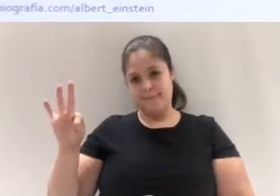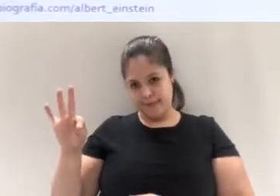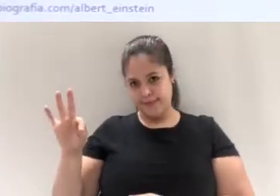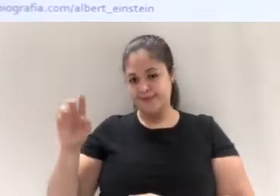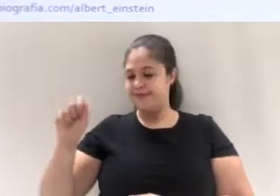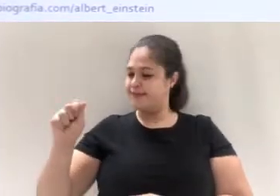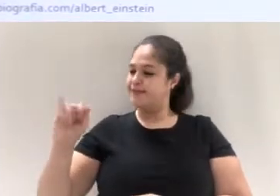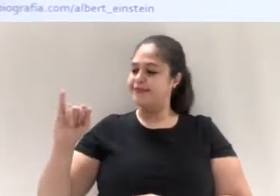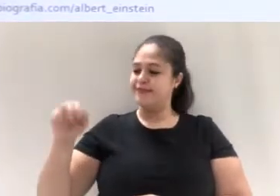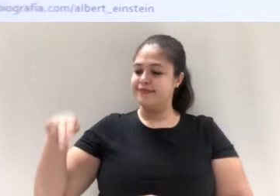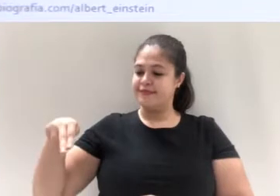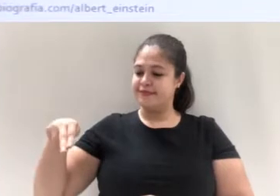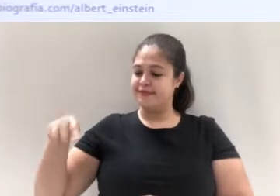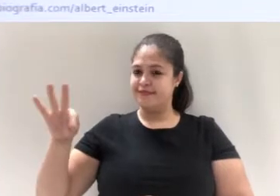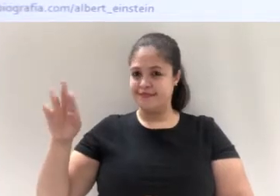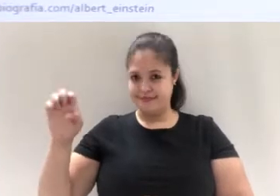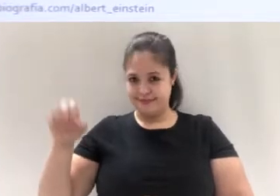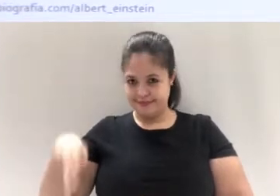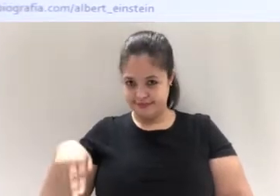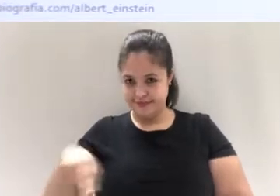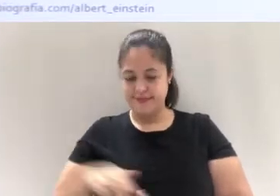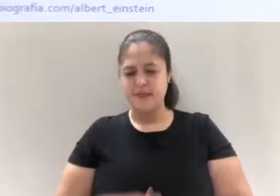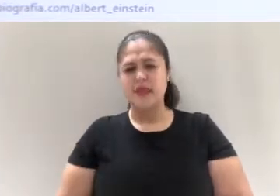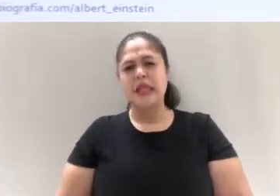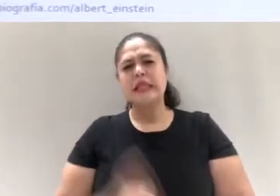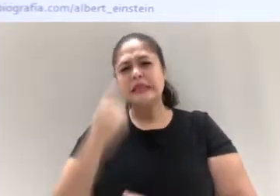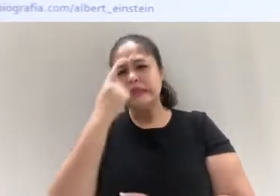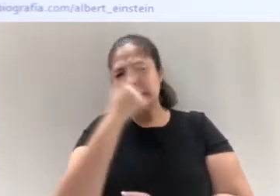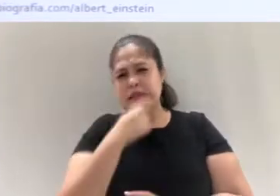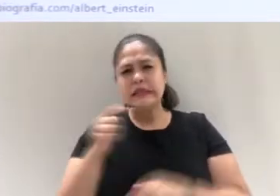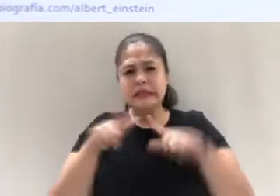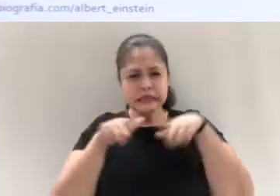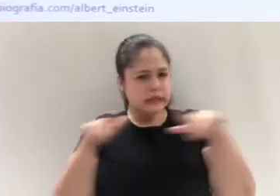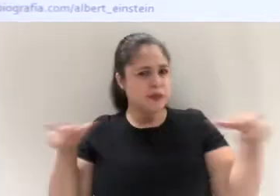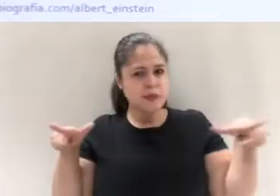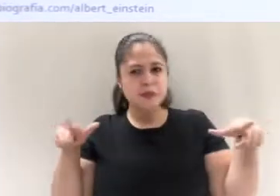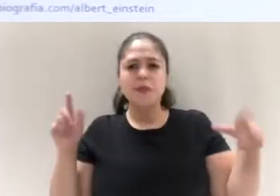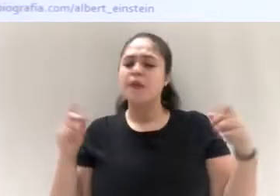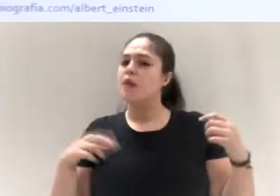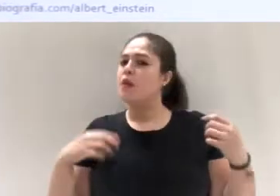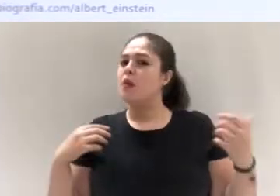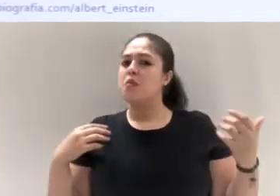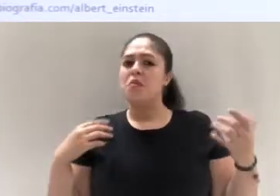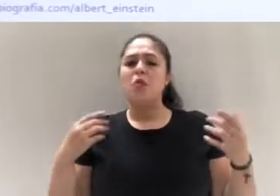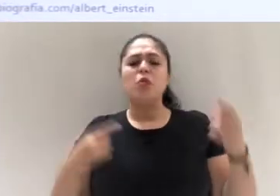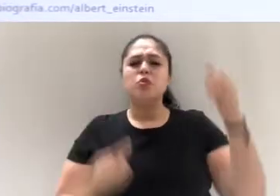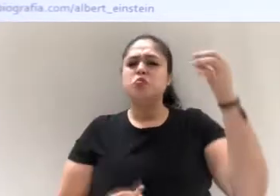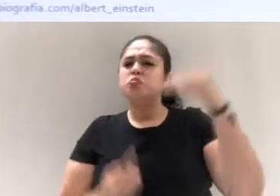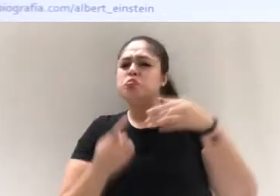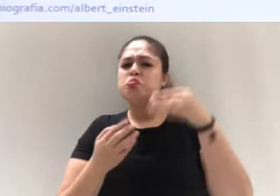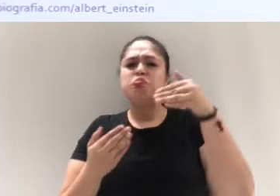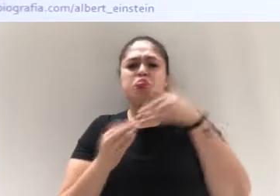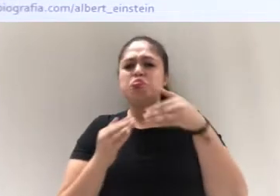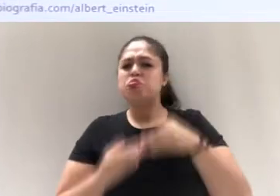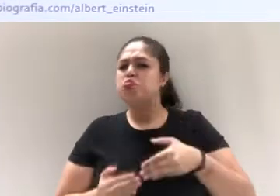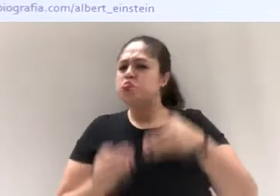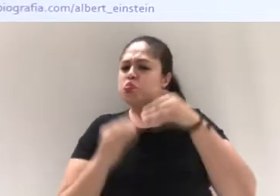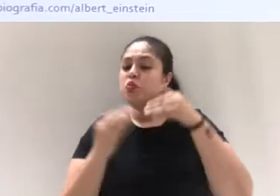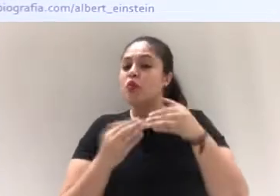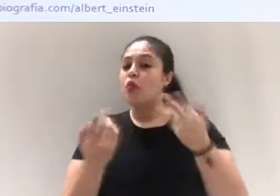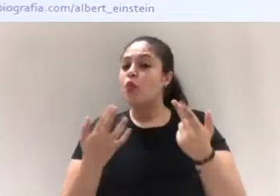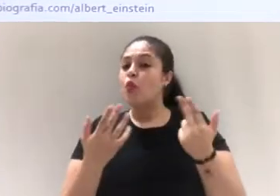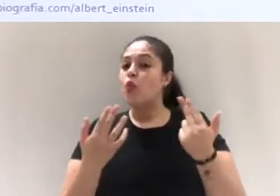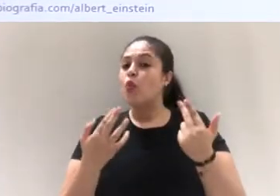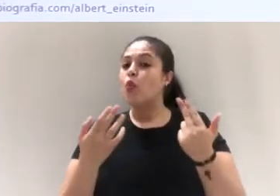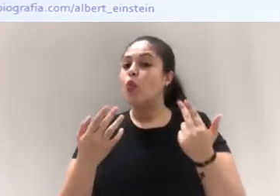imaginou que tempo e espaço não eram independentes, como